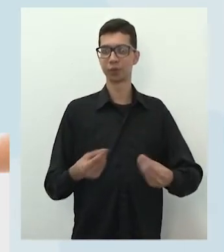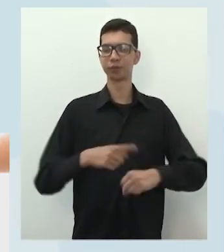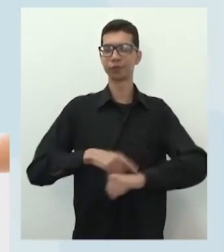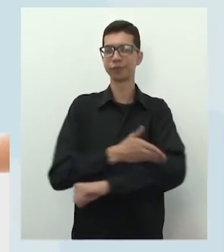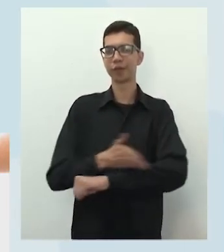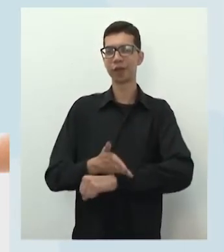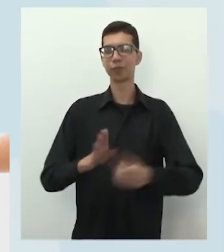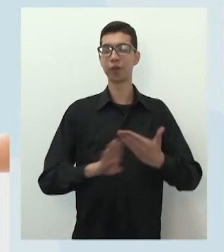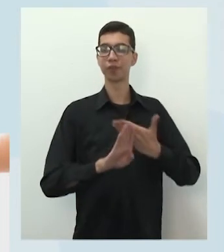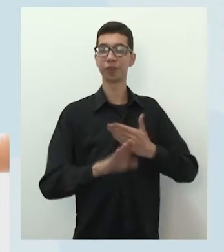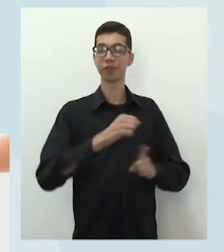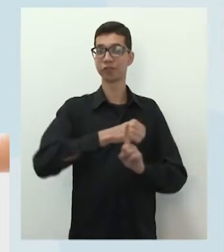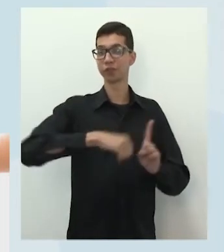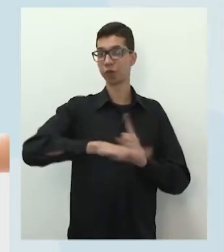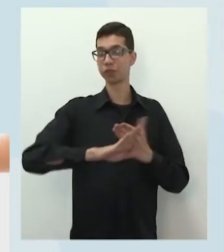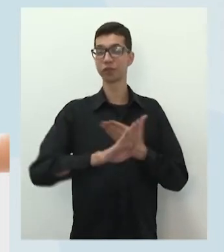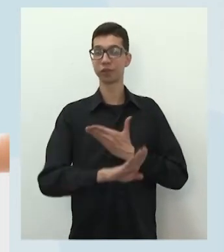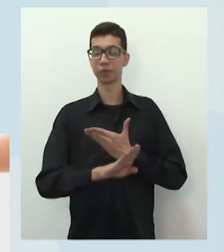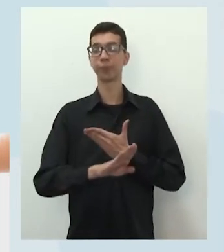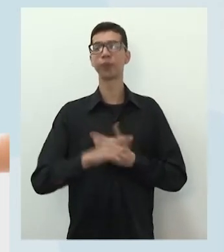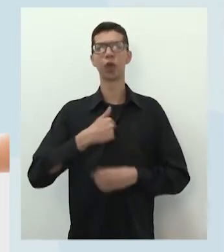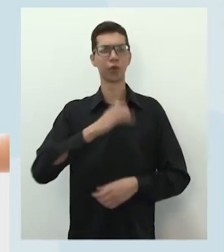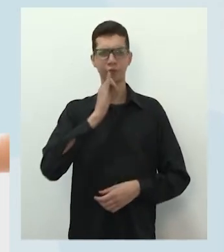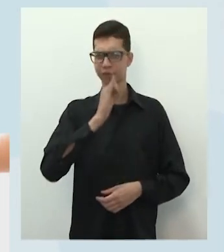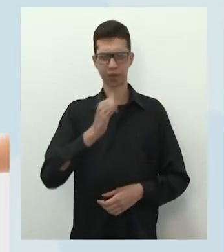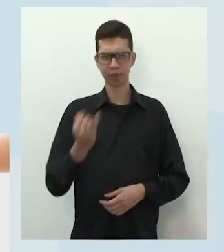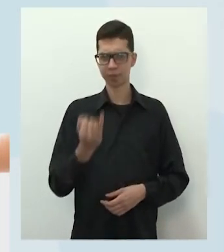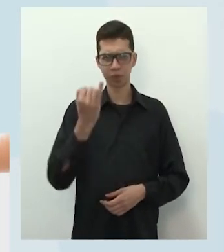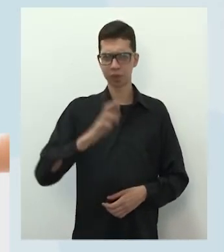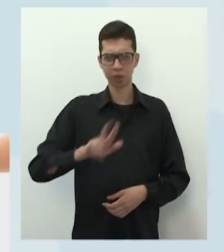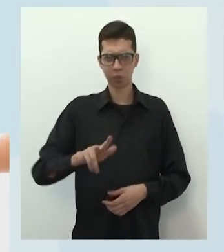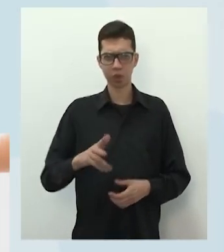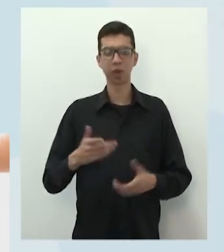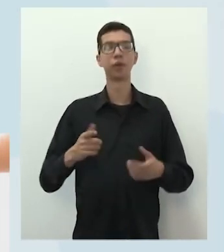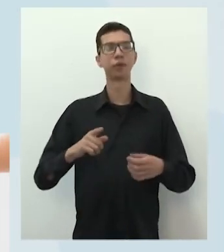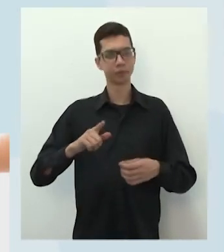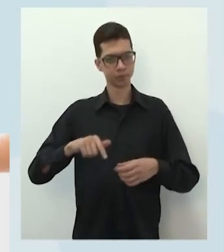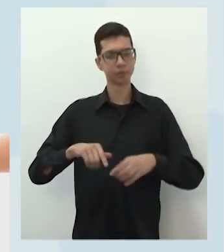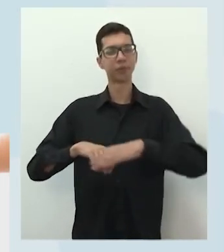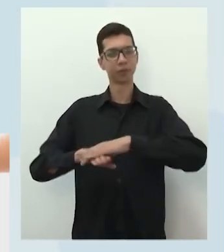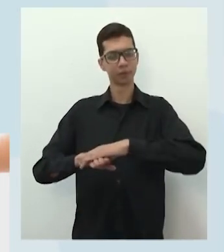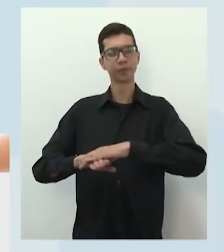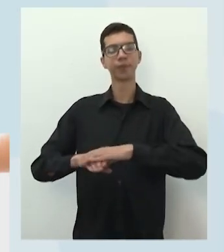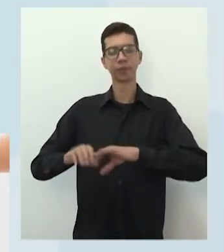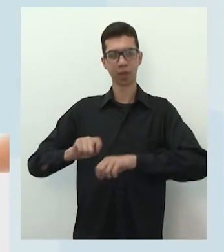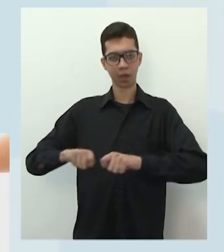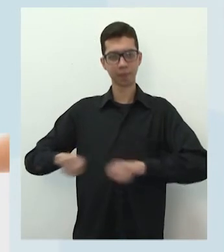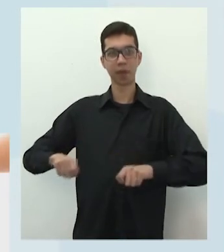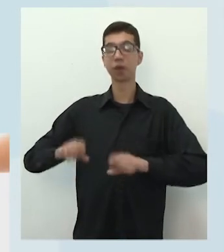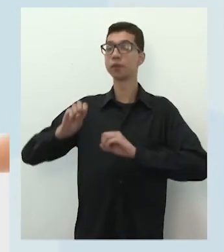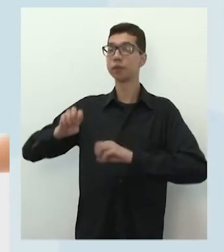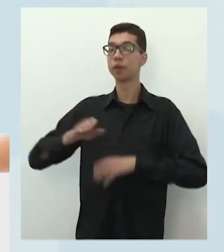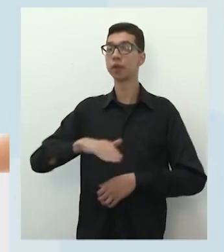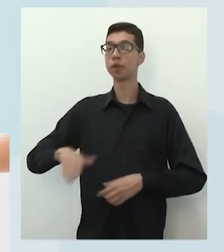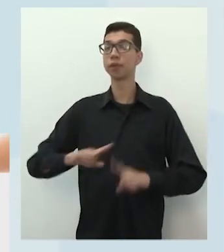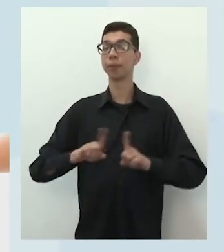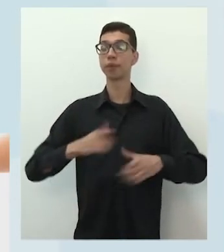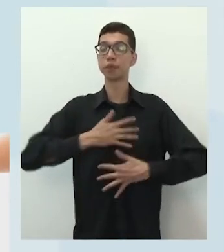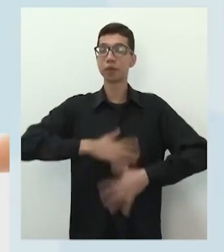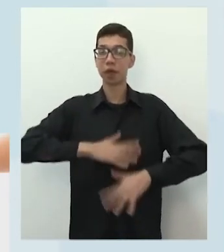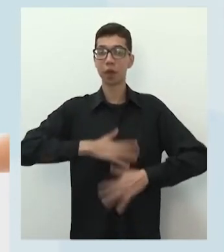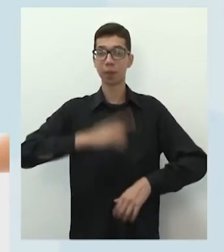o seu sapato. Olha o seu sapato. Veja se ele tem cadarço ou não tem cadarço. Veja se essa é uma habilidade que vai mudar a tua vida.